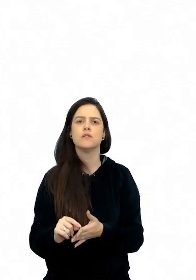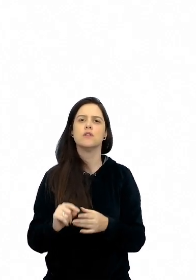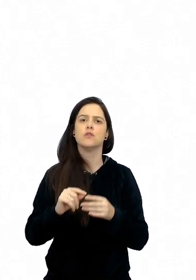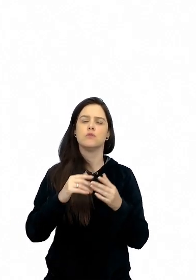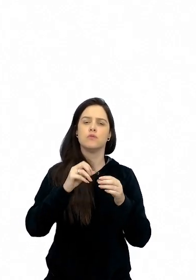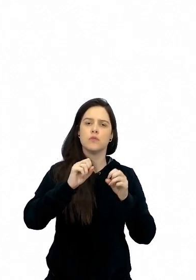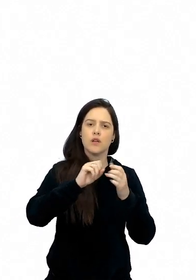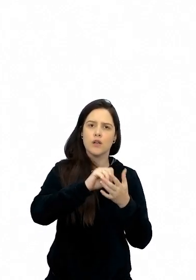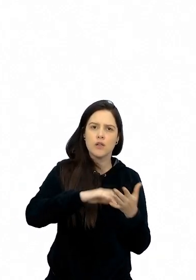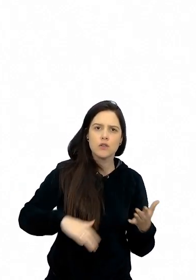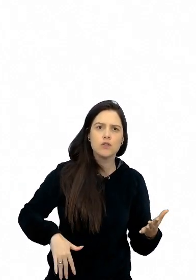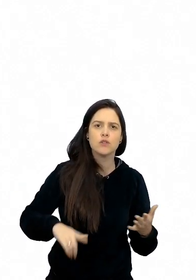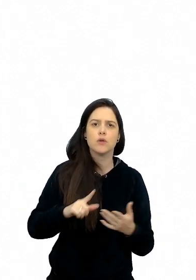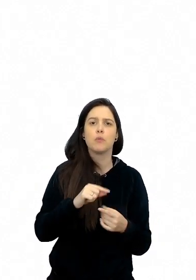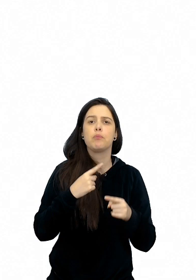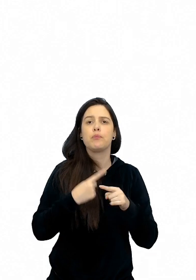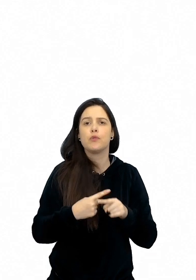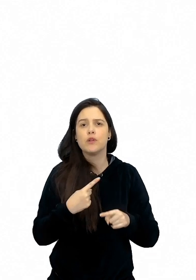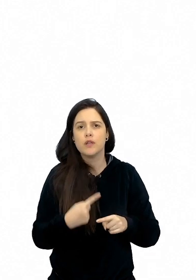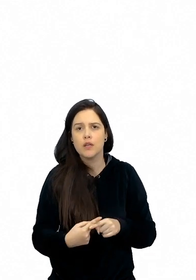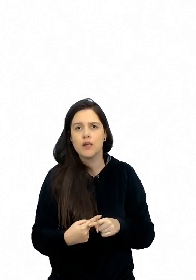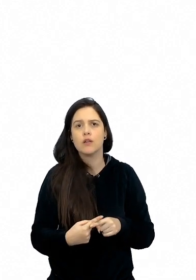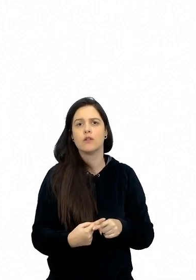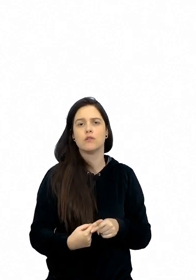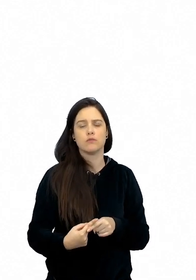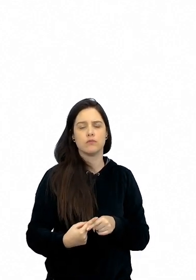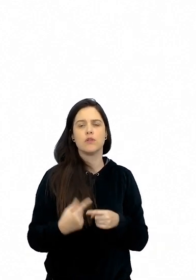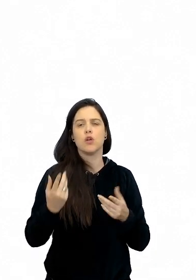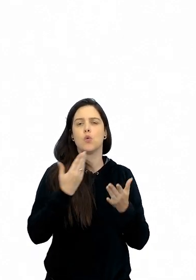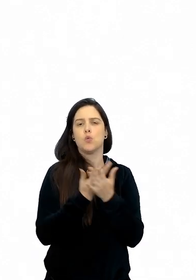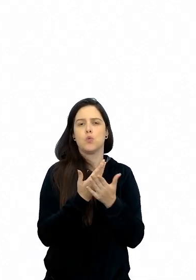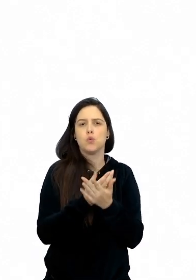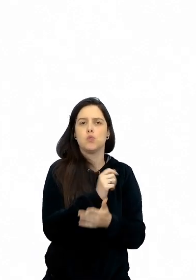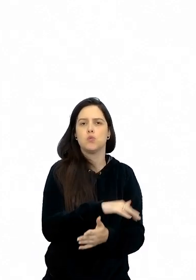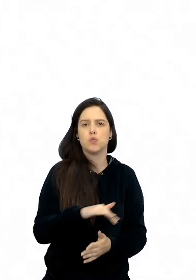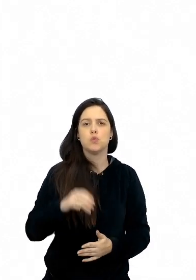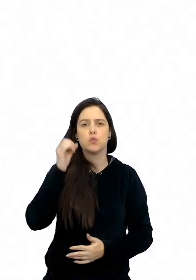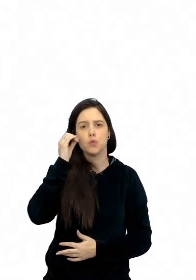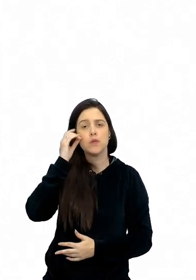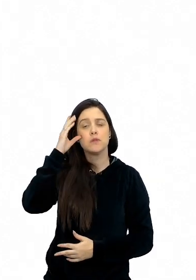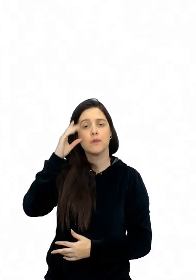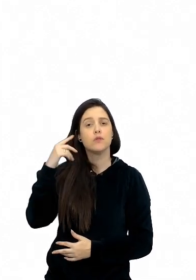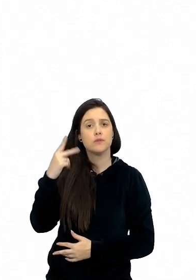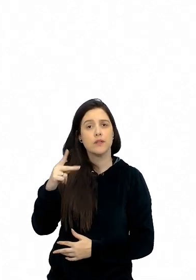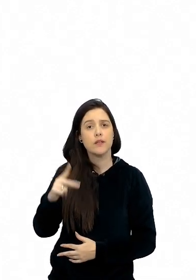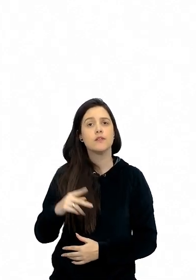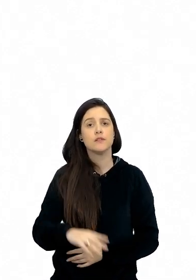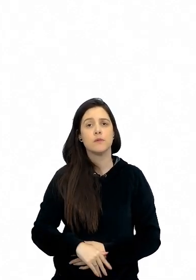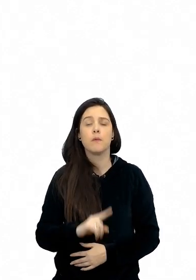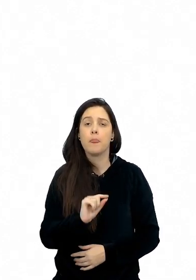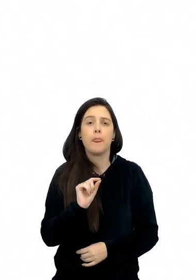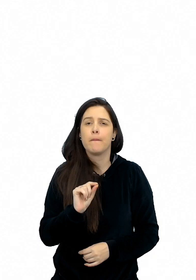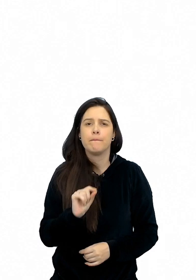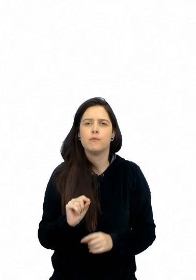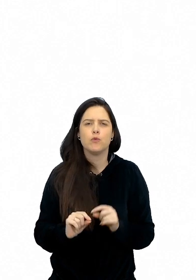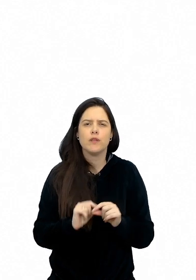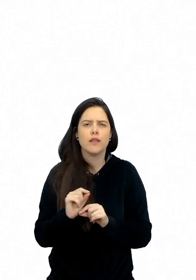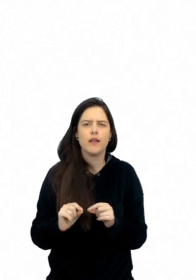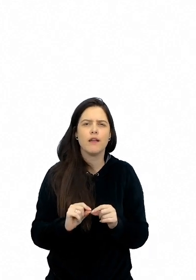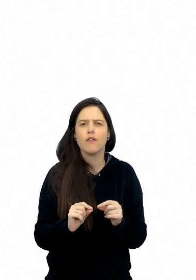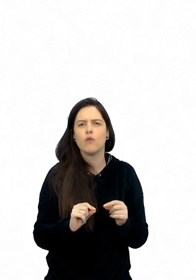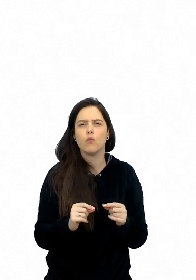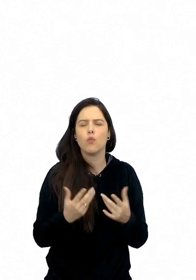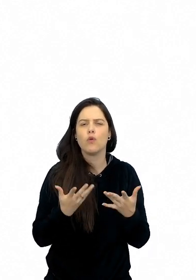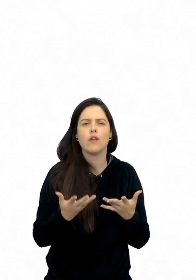atividades do Aprender Sempre, começo, por que isso, né? Como que os alunos vão entender isso? O que